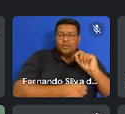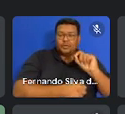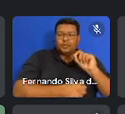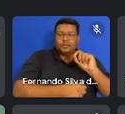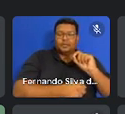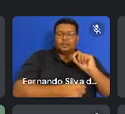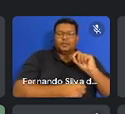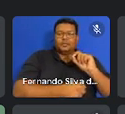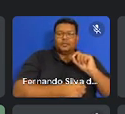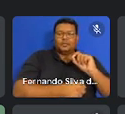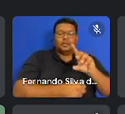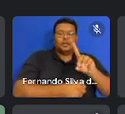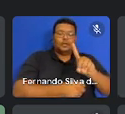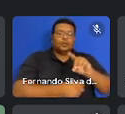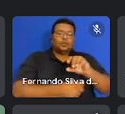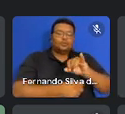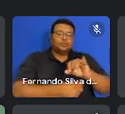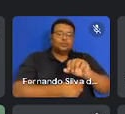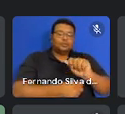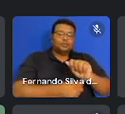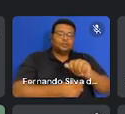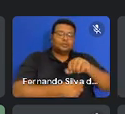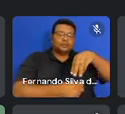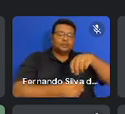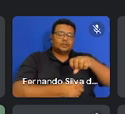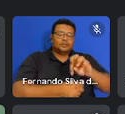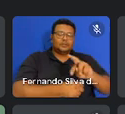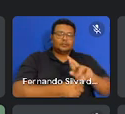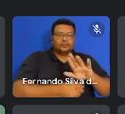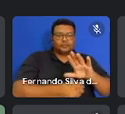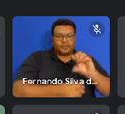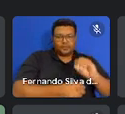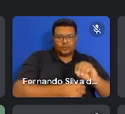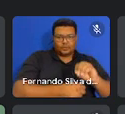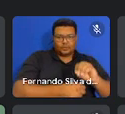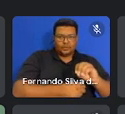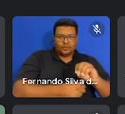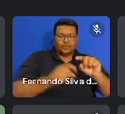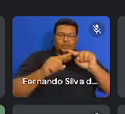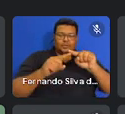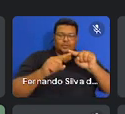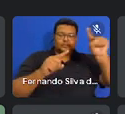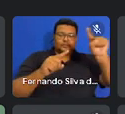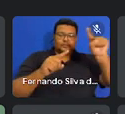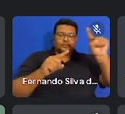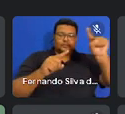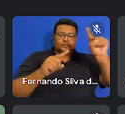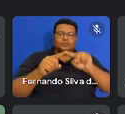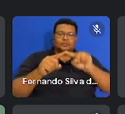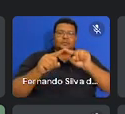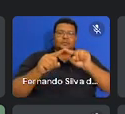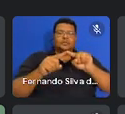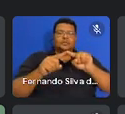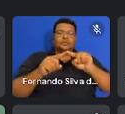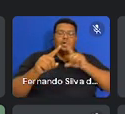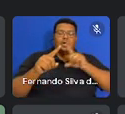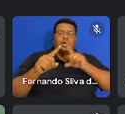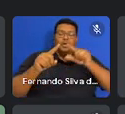o diâmetro do círculo pode variar. E o lado do meu quadrado, ele é fixo.